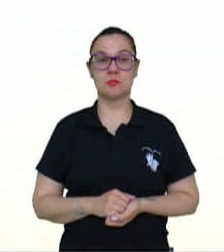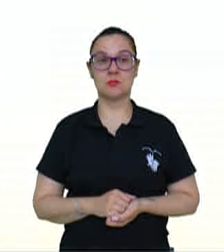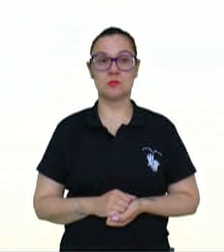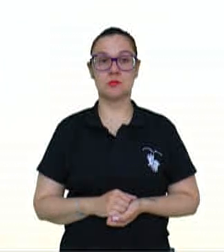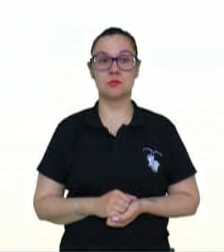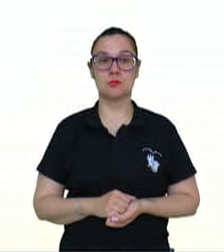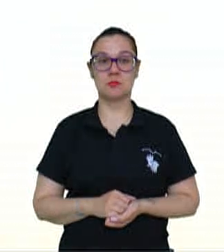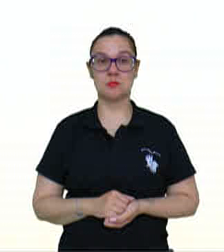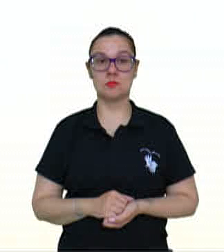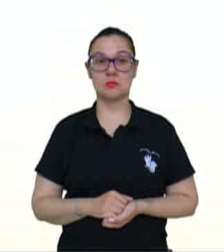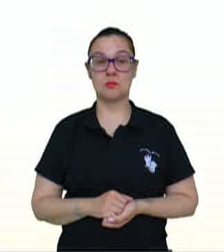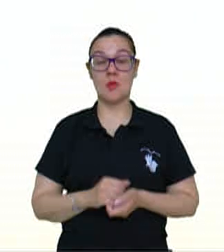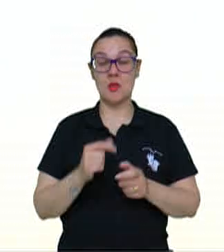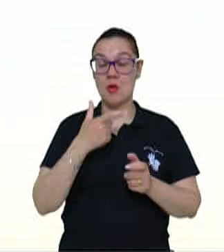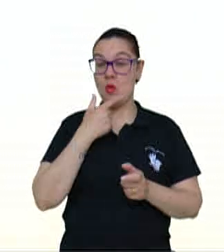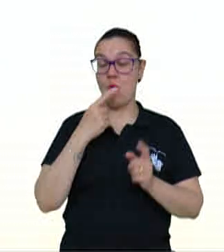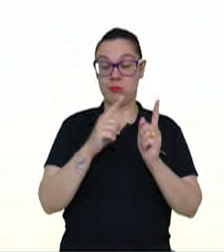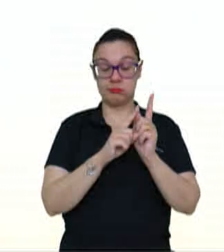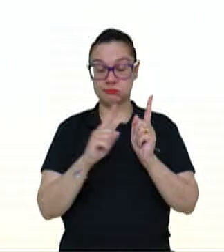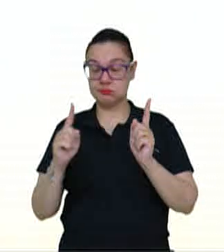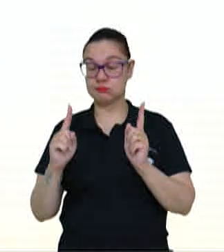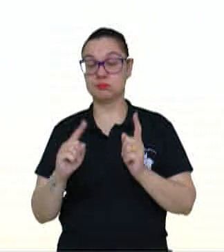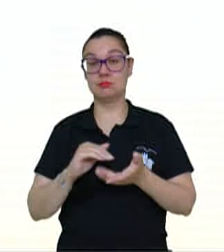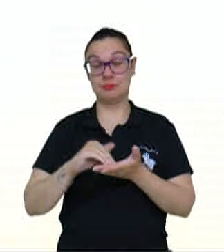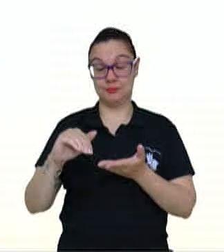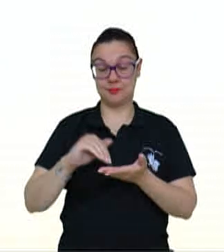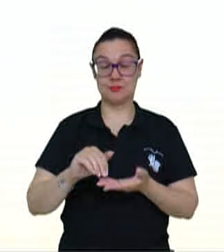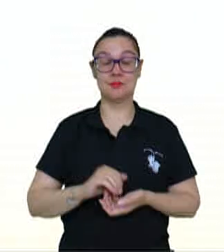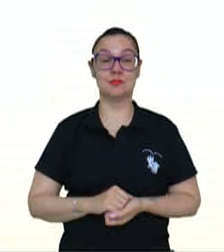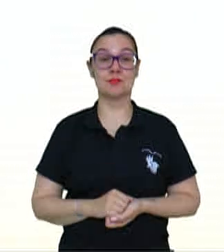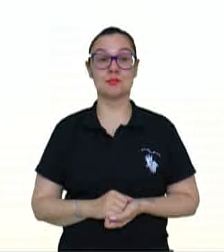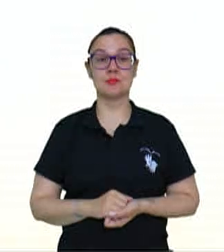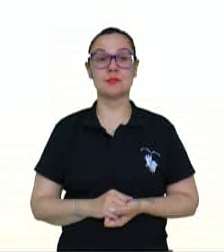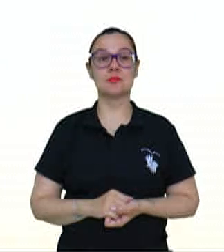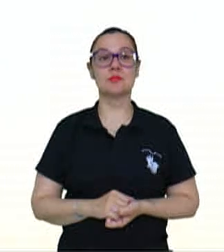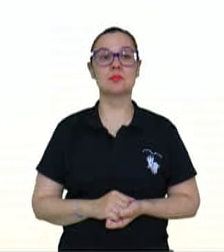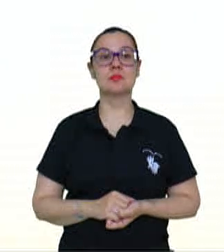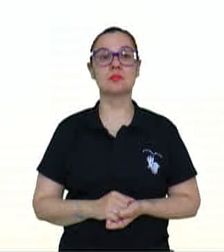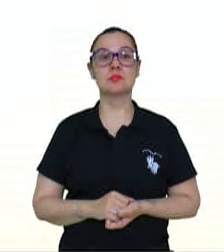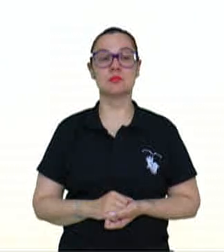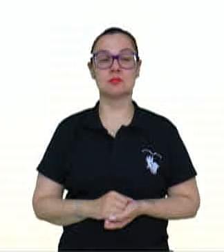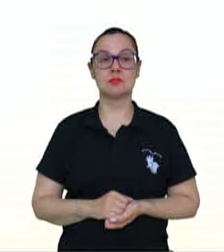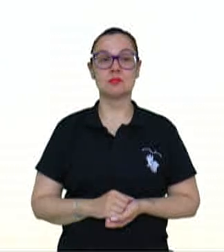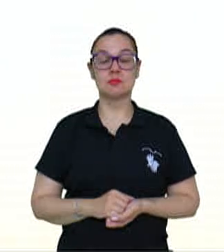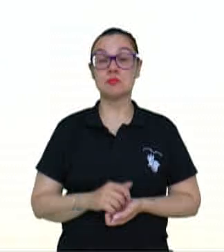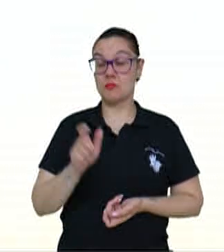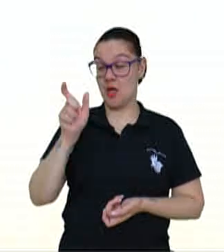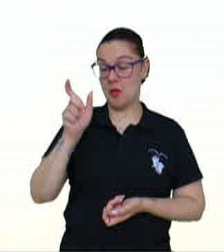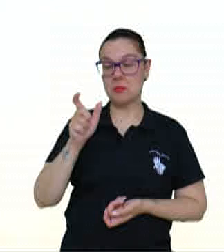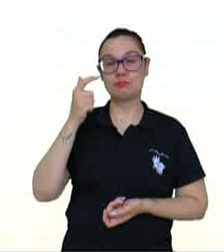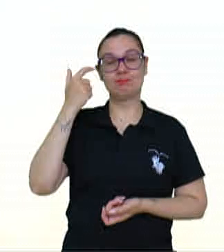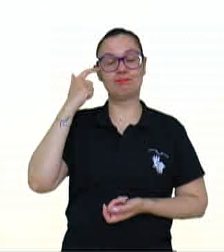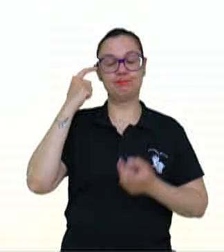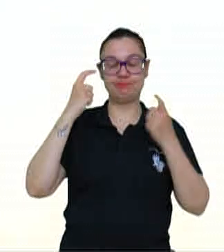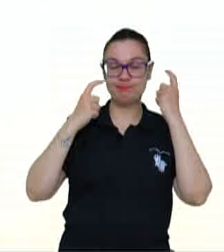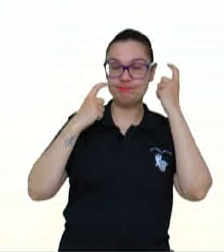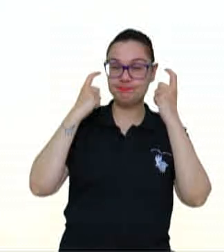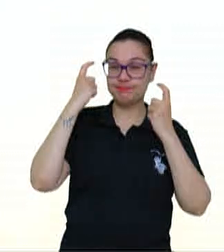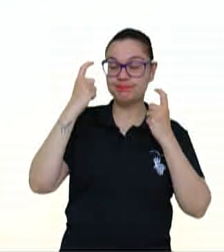sus papeles, né? Então, ele sai do escritório. Ele se pone preocupado. Então, esse personagem se coloca